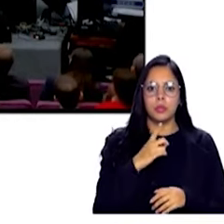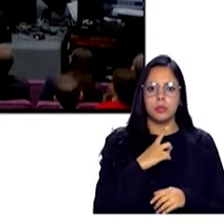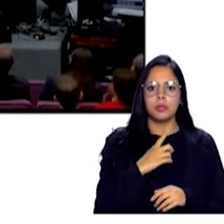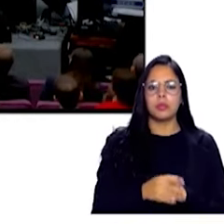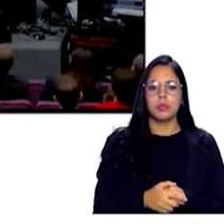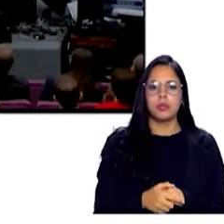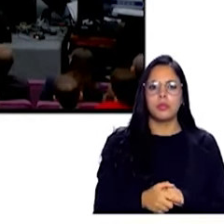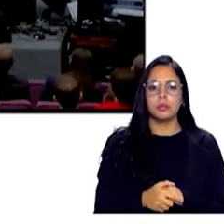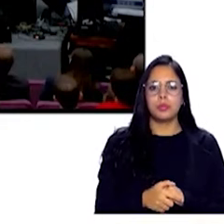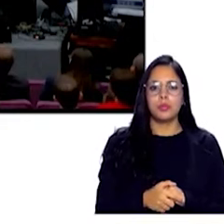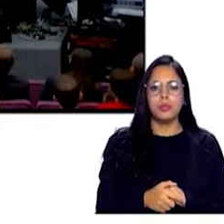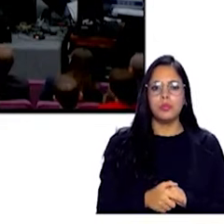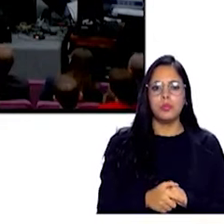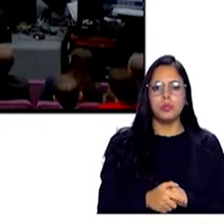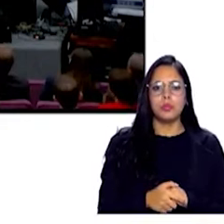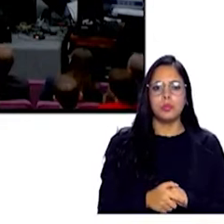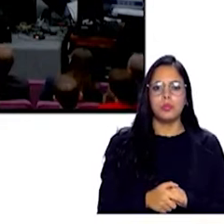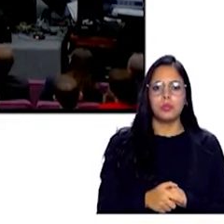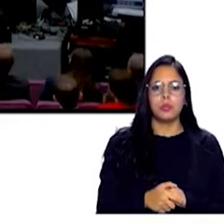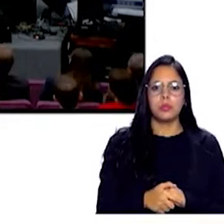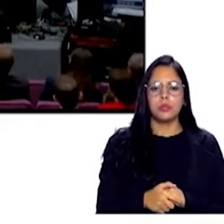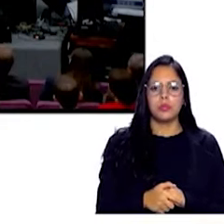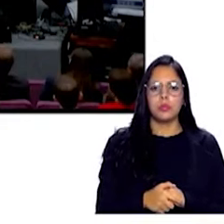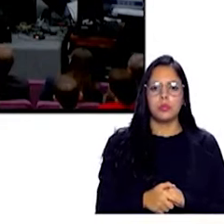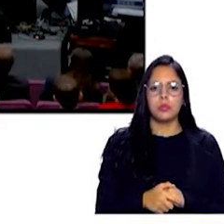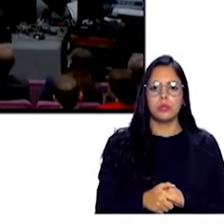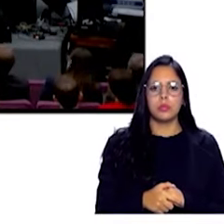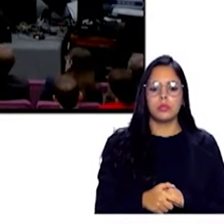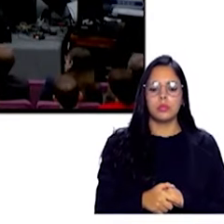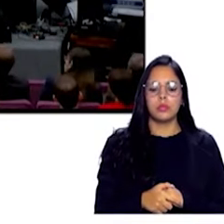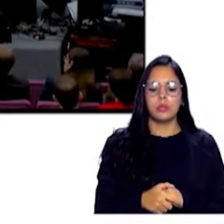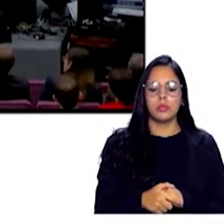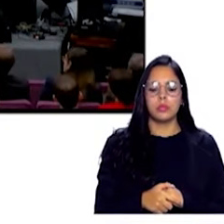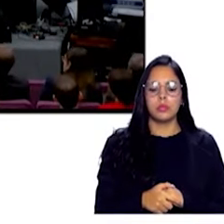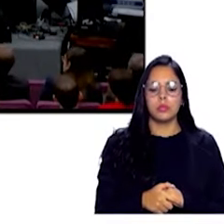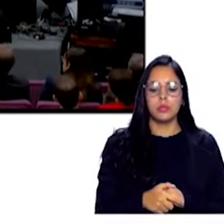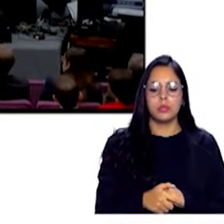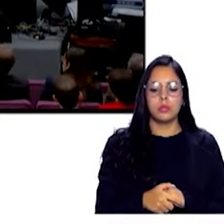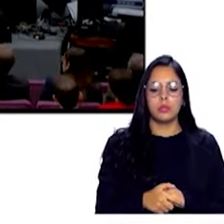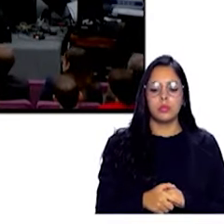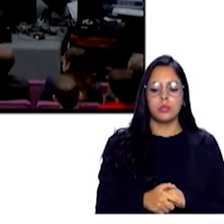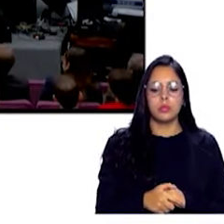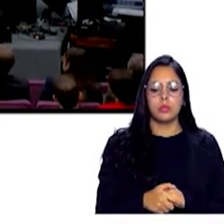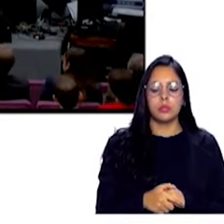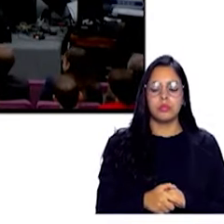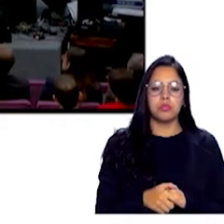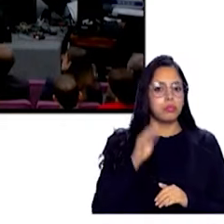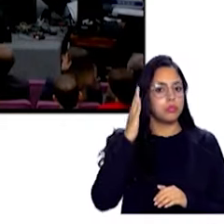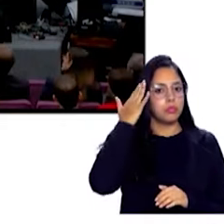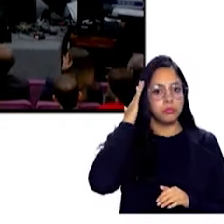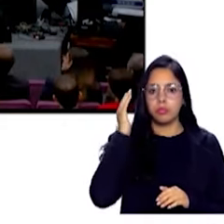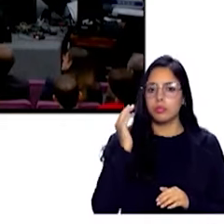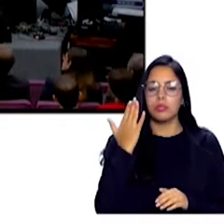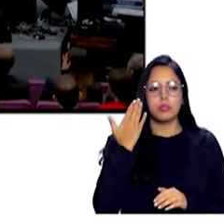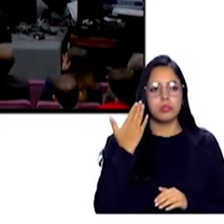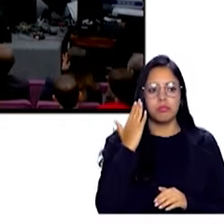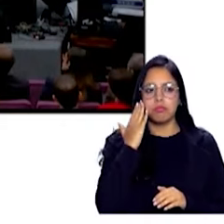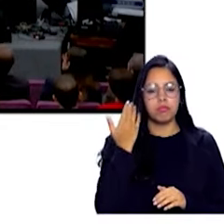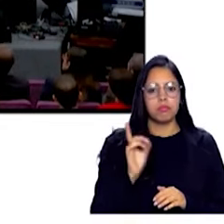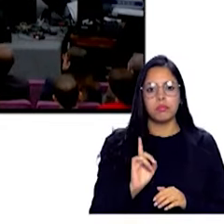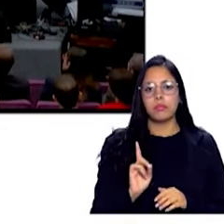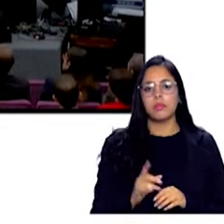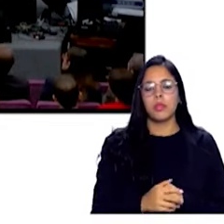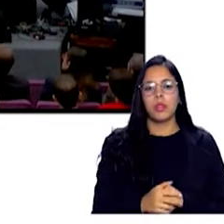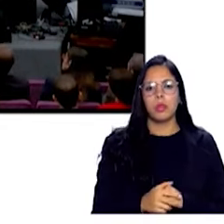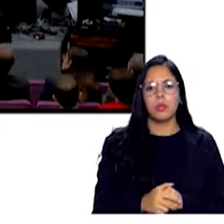un flop si fallisce questo quello che insegna l'esperienza fallimentare